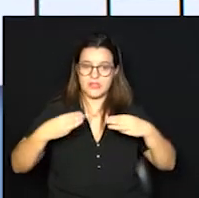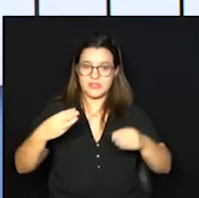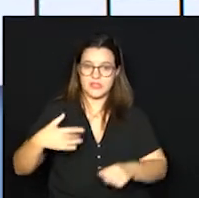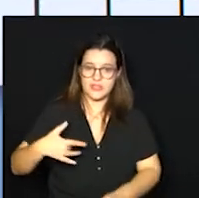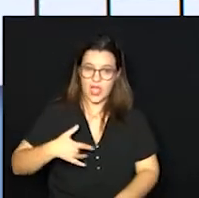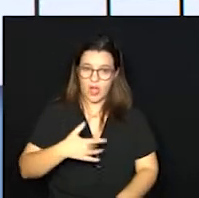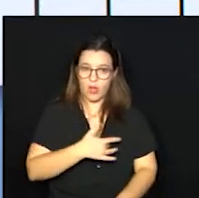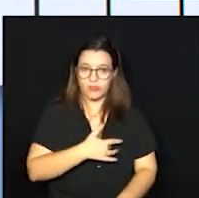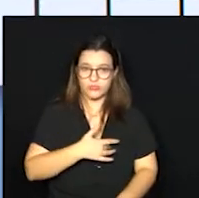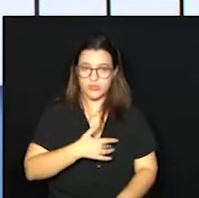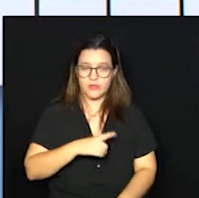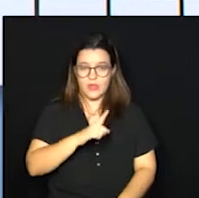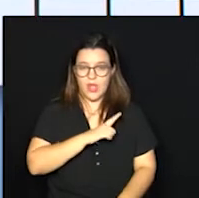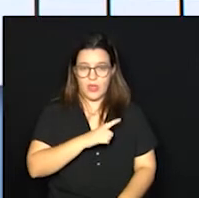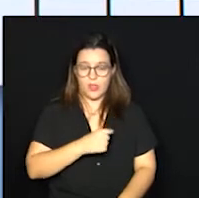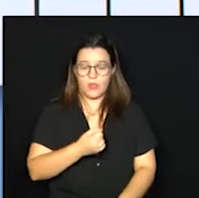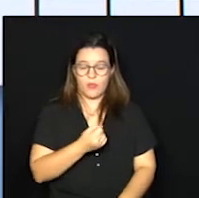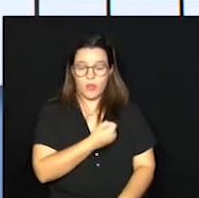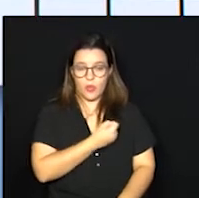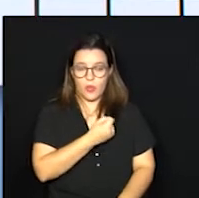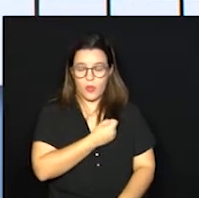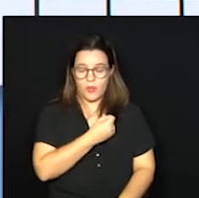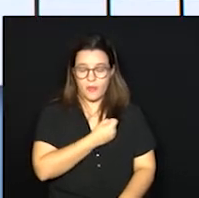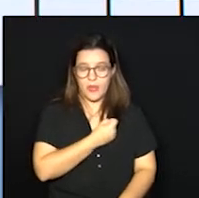neste domingo. No Brasil, nós temos